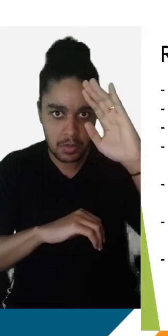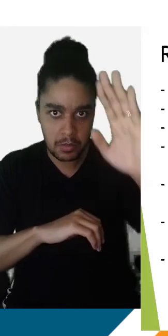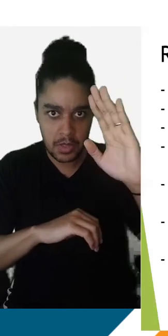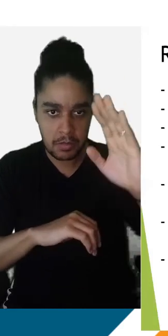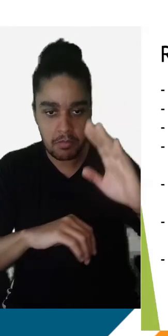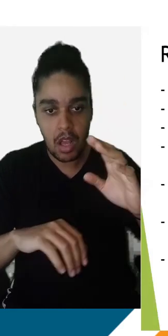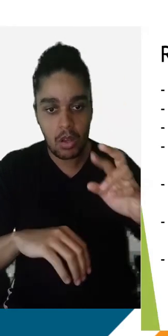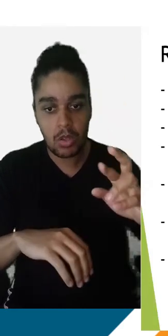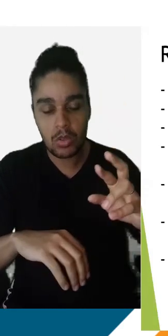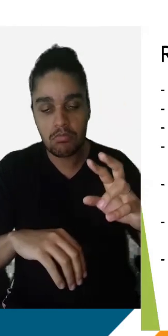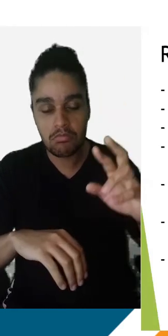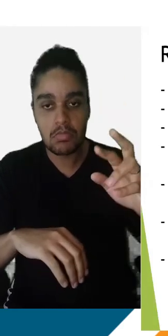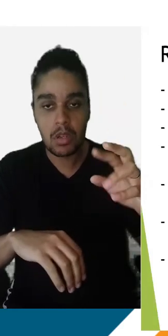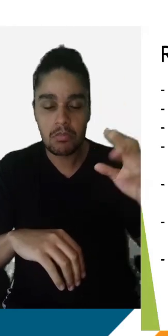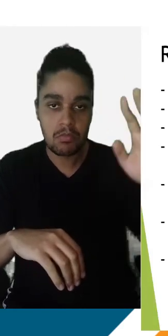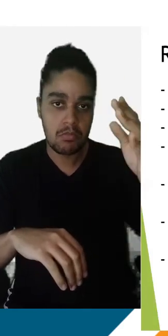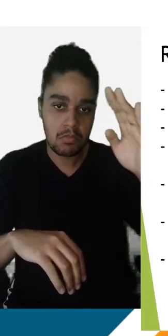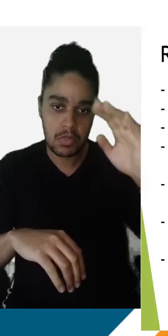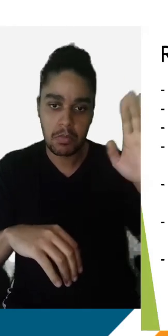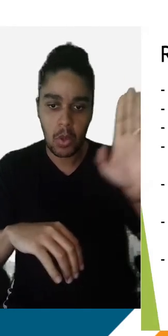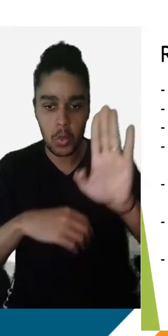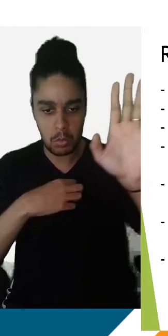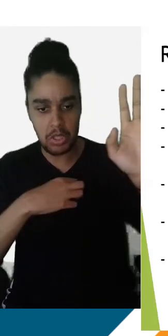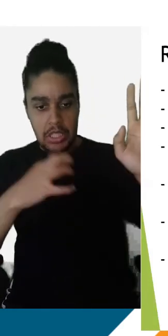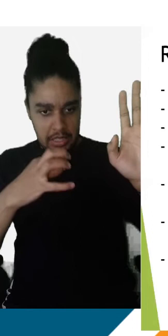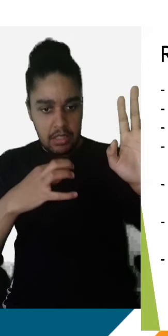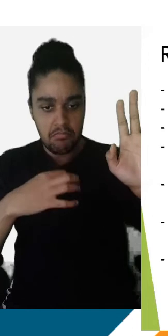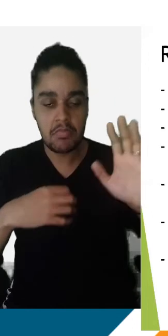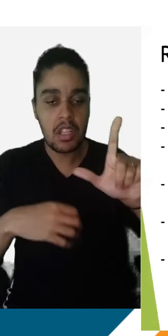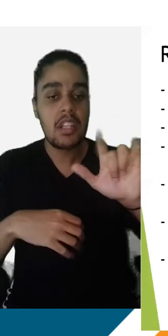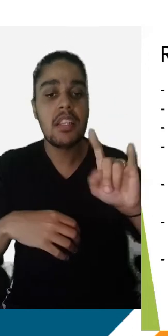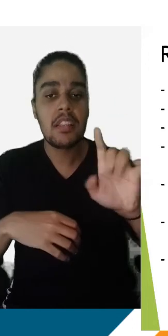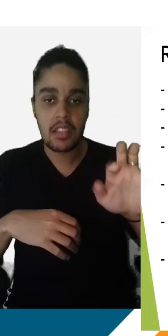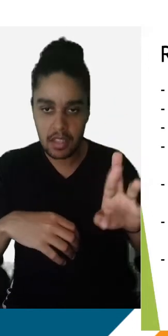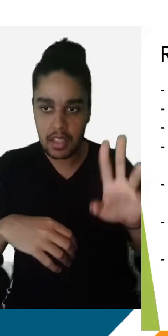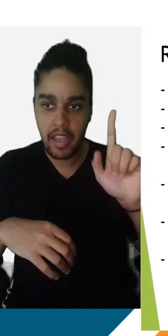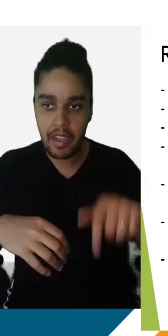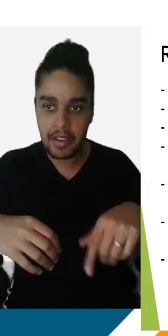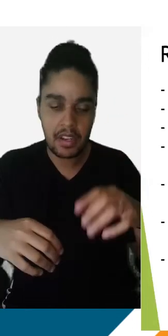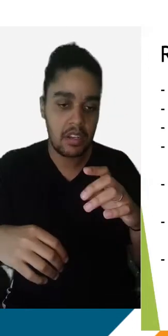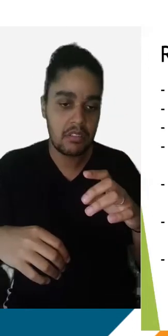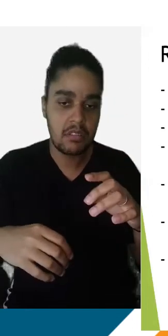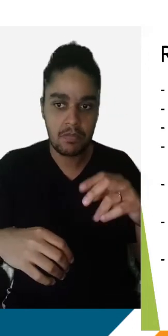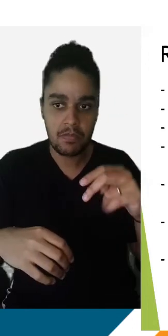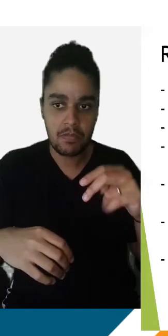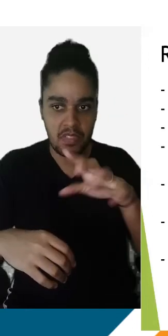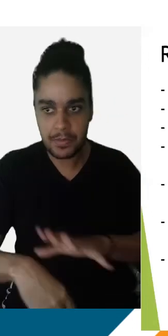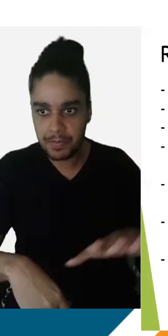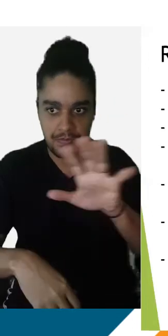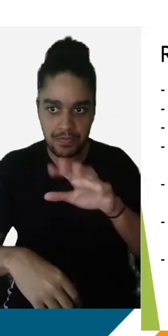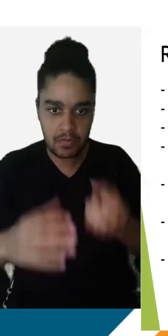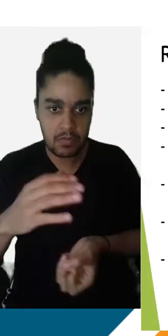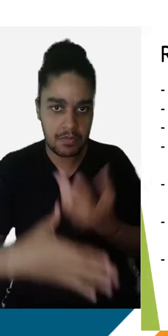dos principais líderes desse processo, né, da Revolução Verde, que são as grandes transnacionais, já, né, um discurso de aumento da